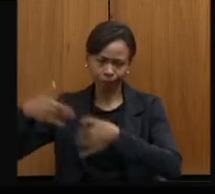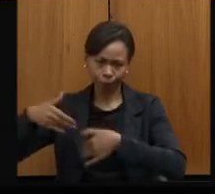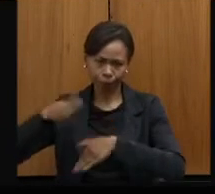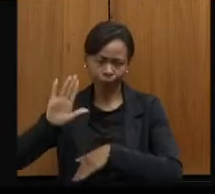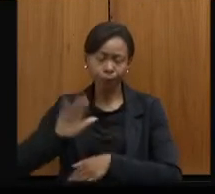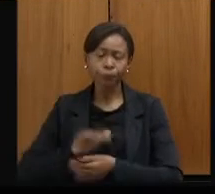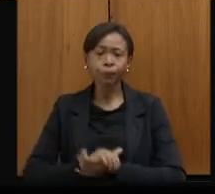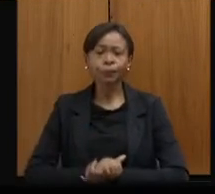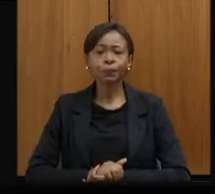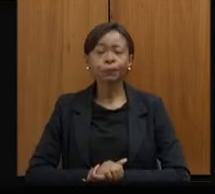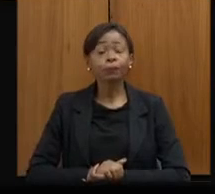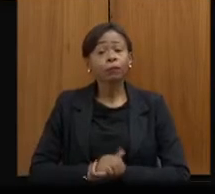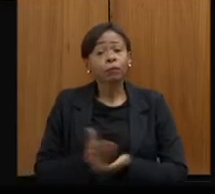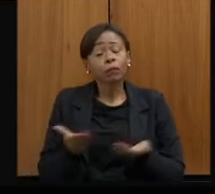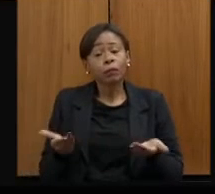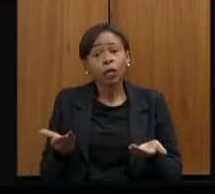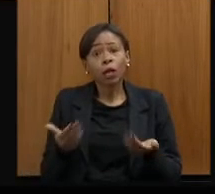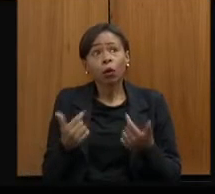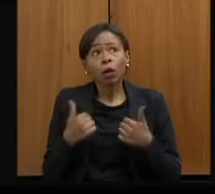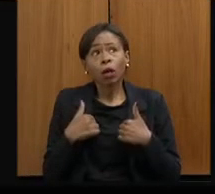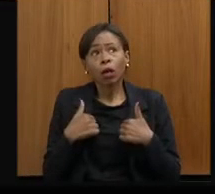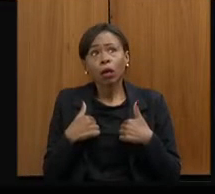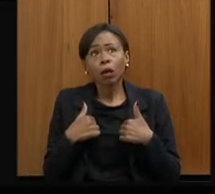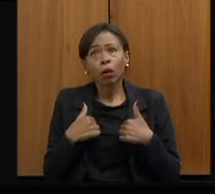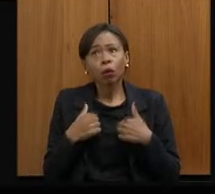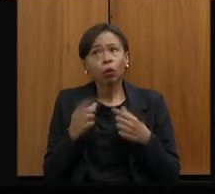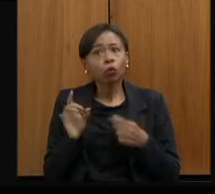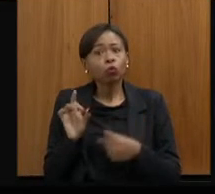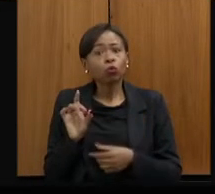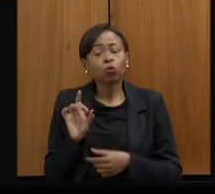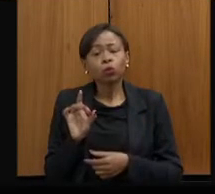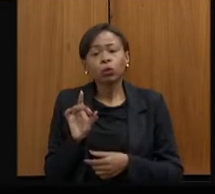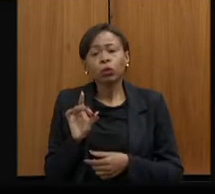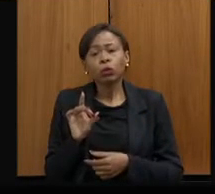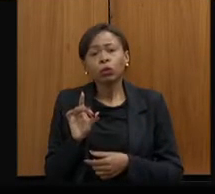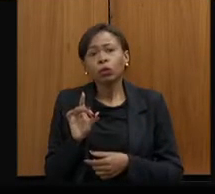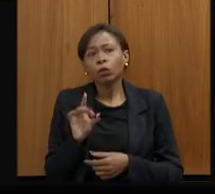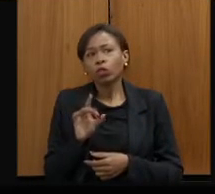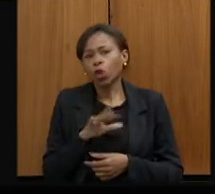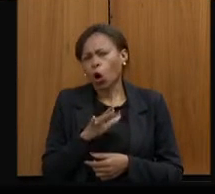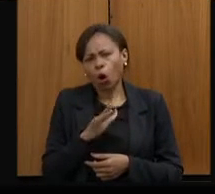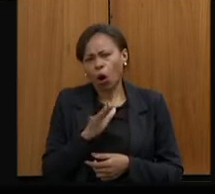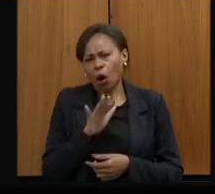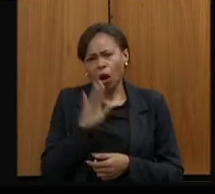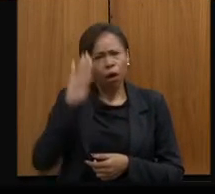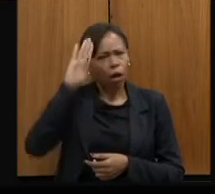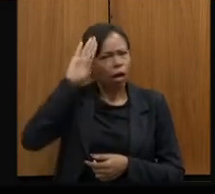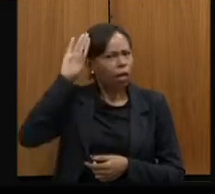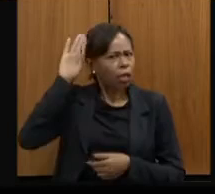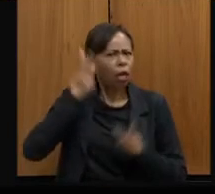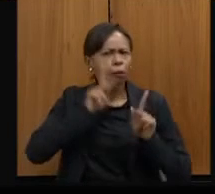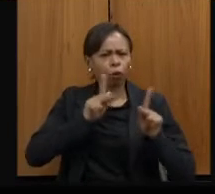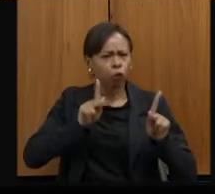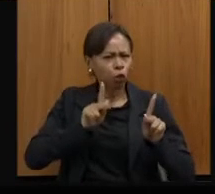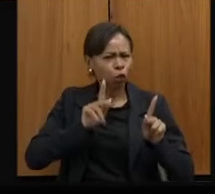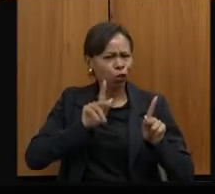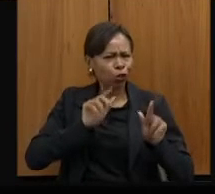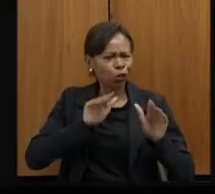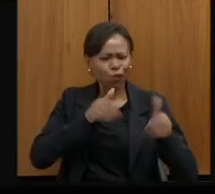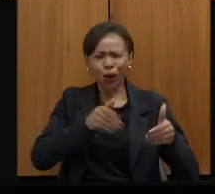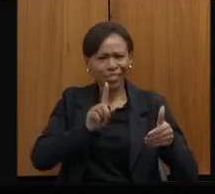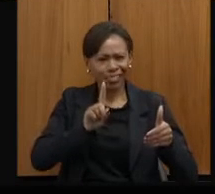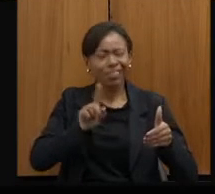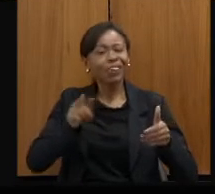Então, eu deixei apenas o lado acadêmico, então, continuo sendo professor, mas também atuo